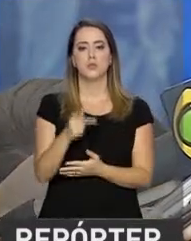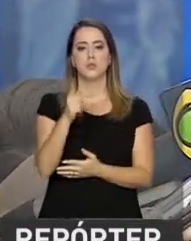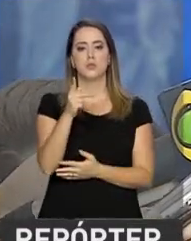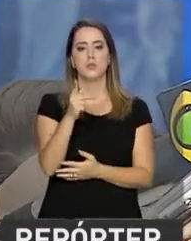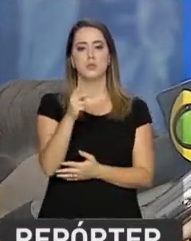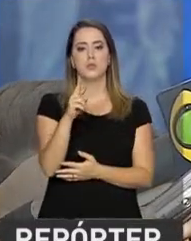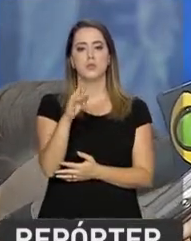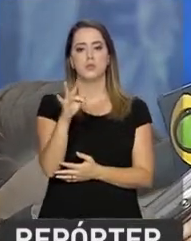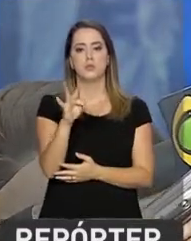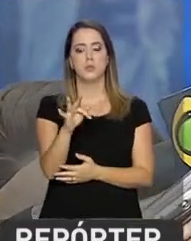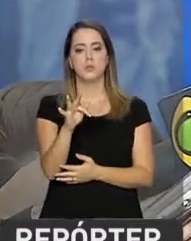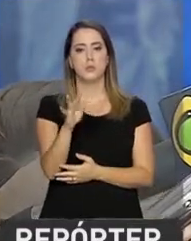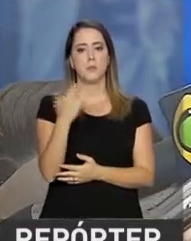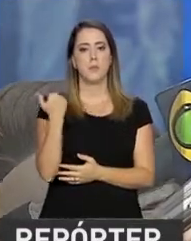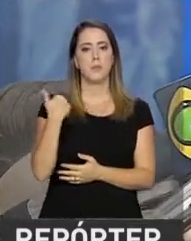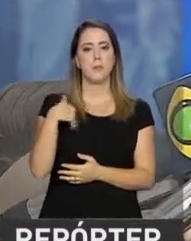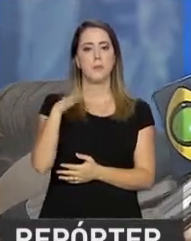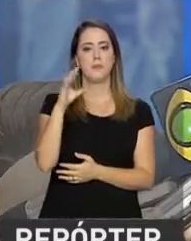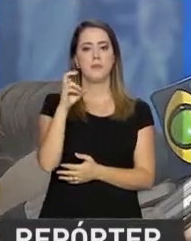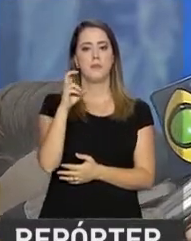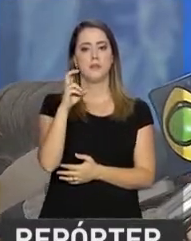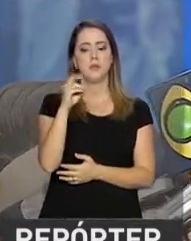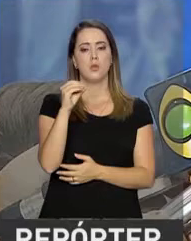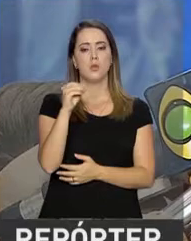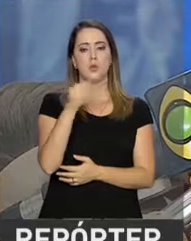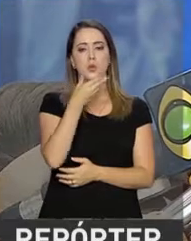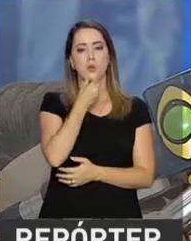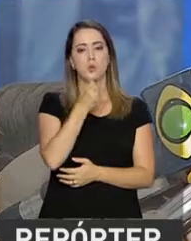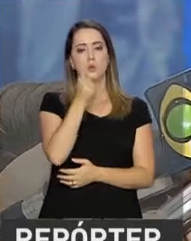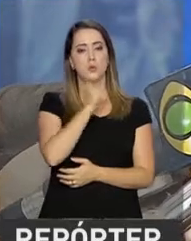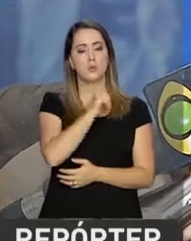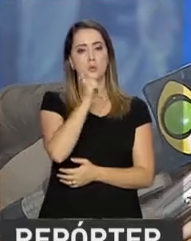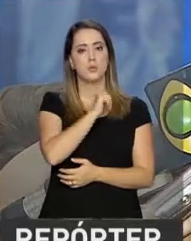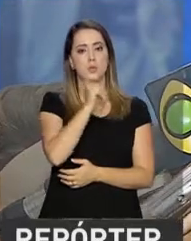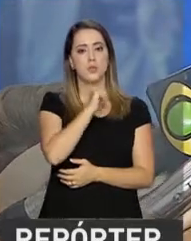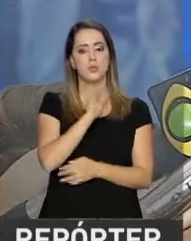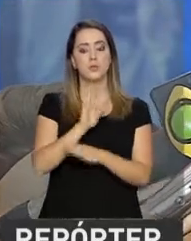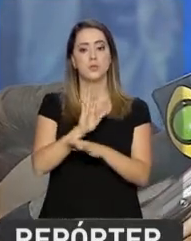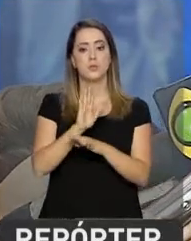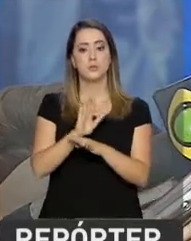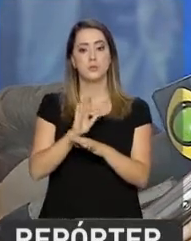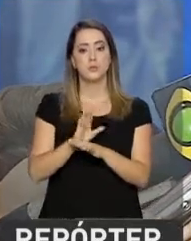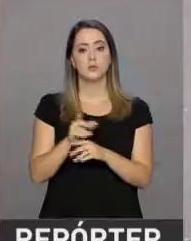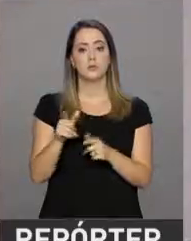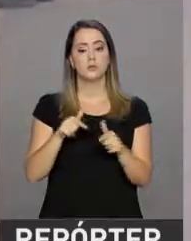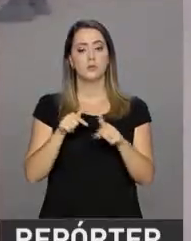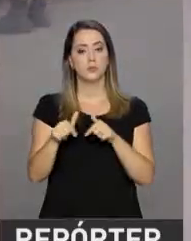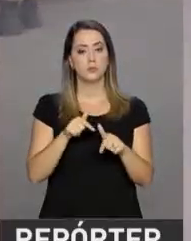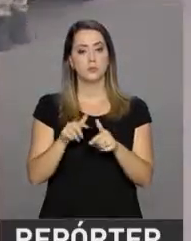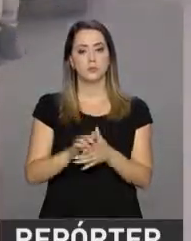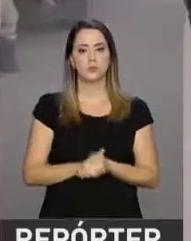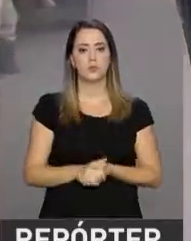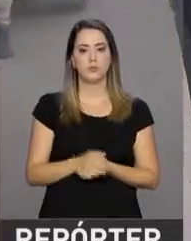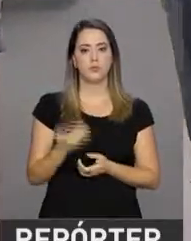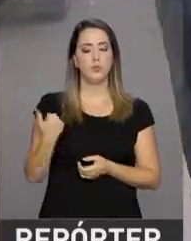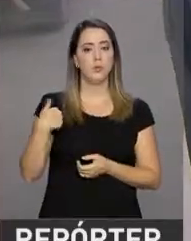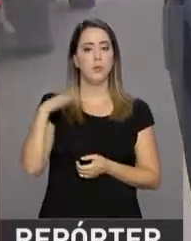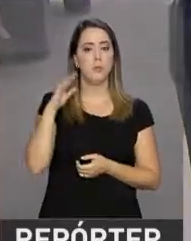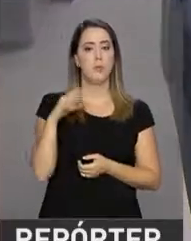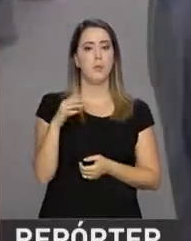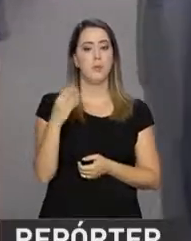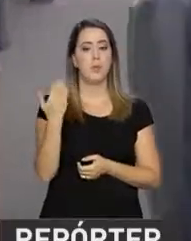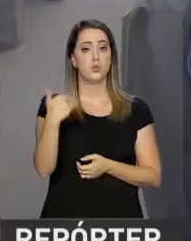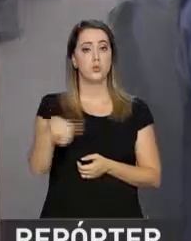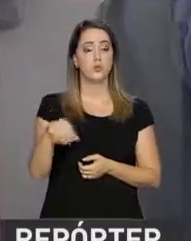rodoviária federal mais 500 homens e mulheres que vão ajudar nesse patrulhamento mais de meio milhão de pessoas